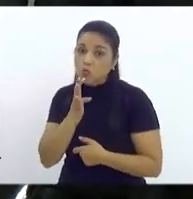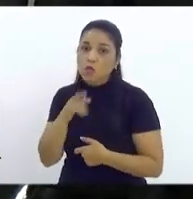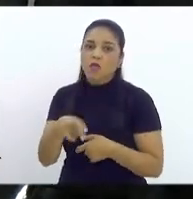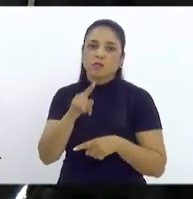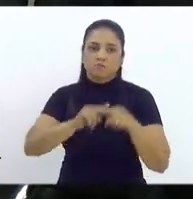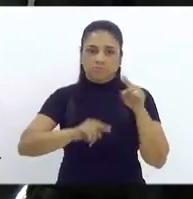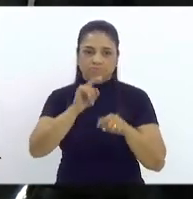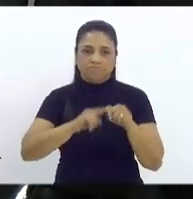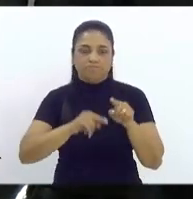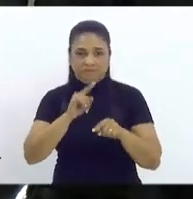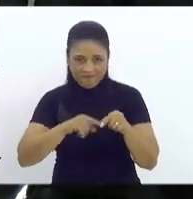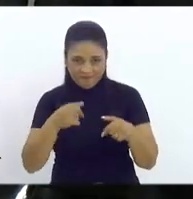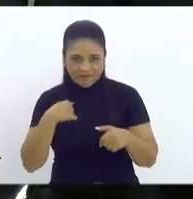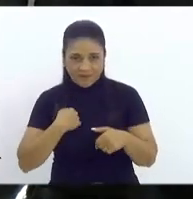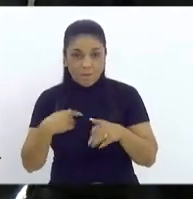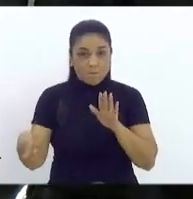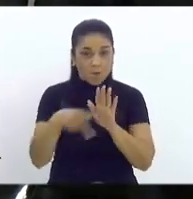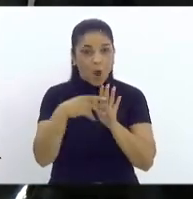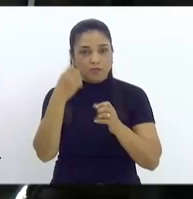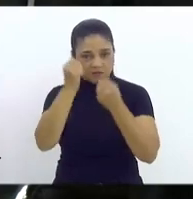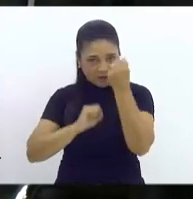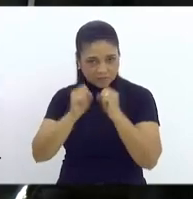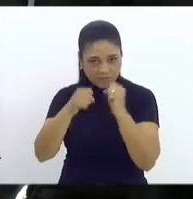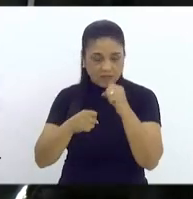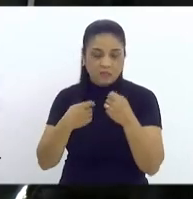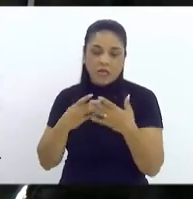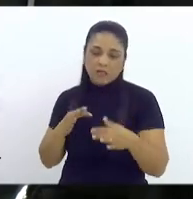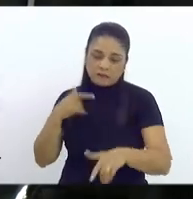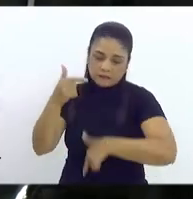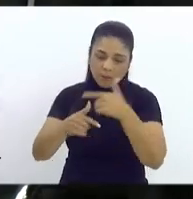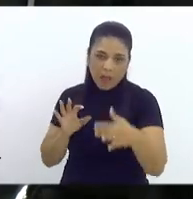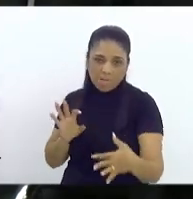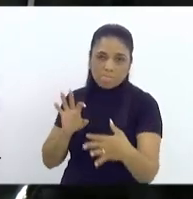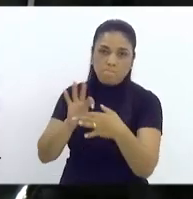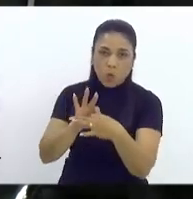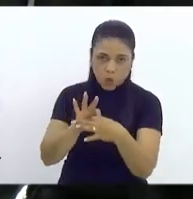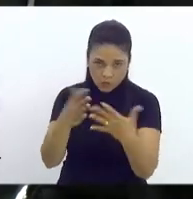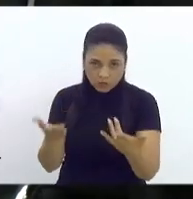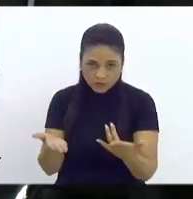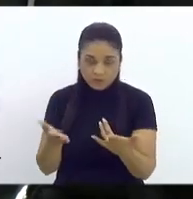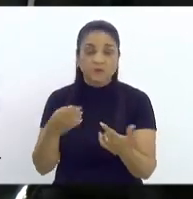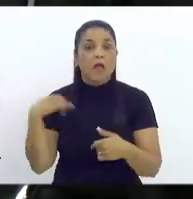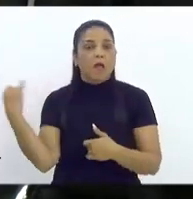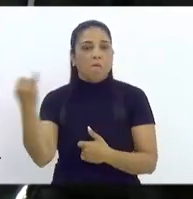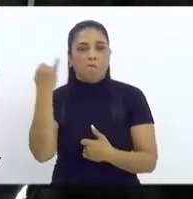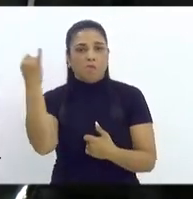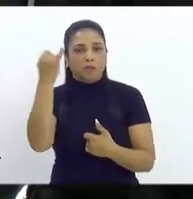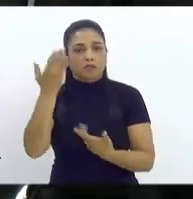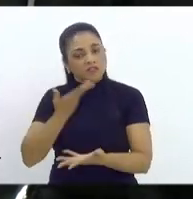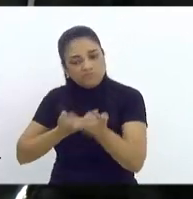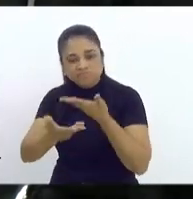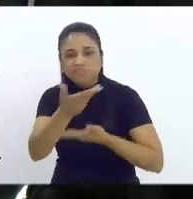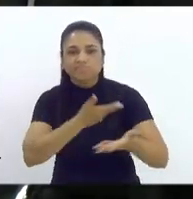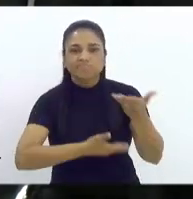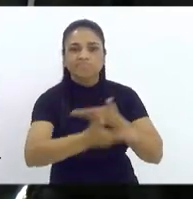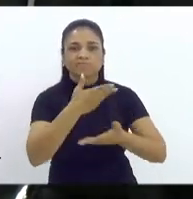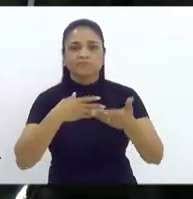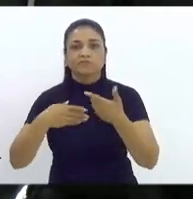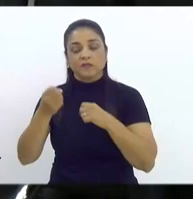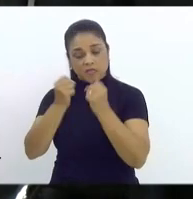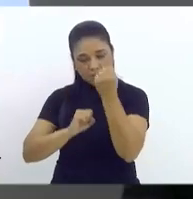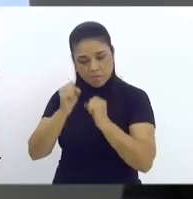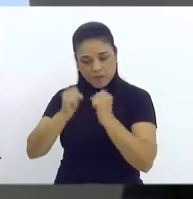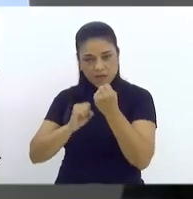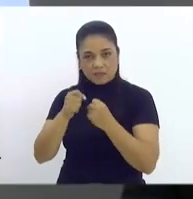produto e que possam trabalhar de forma integrada conosco. Então, é importante essa relação de